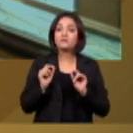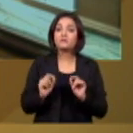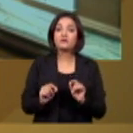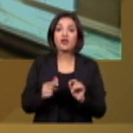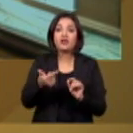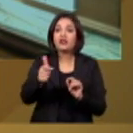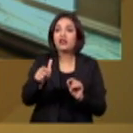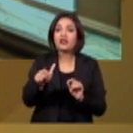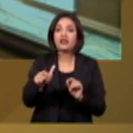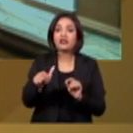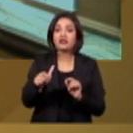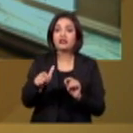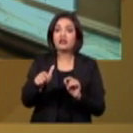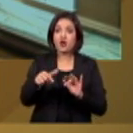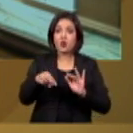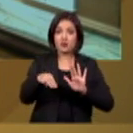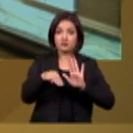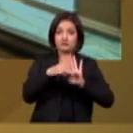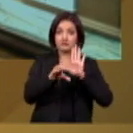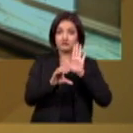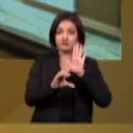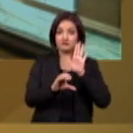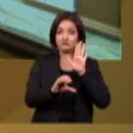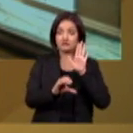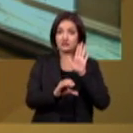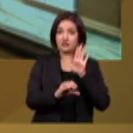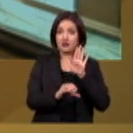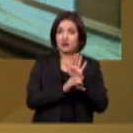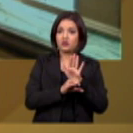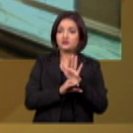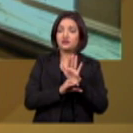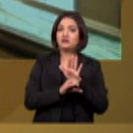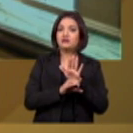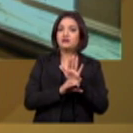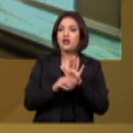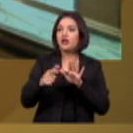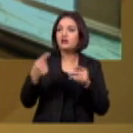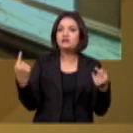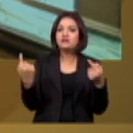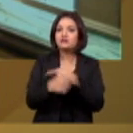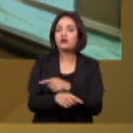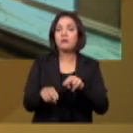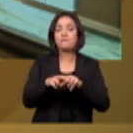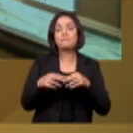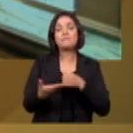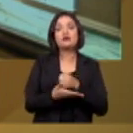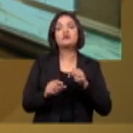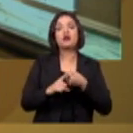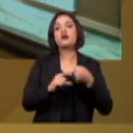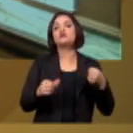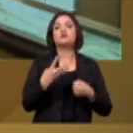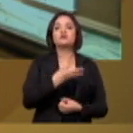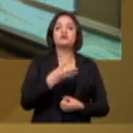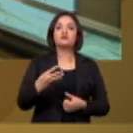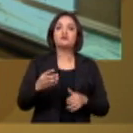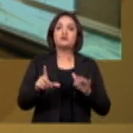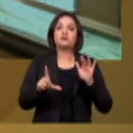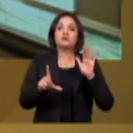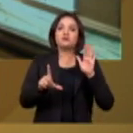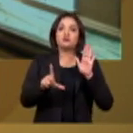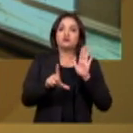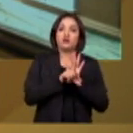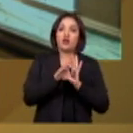justificação da medida com base no artigo 44 da linha orgânica do tribunal de contas